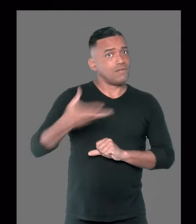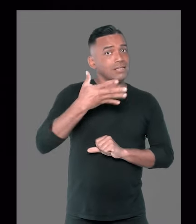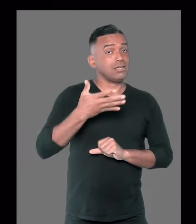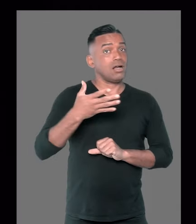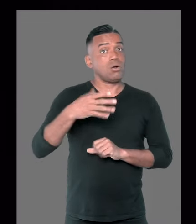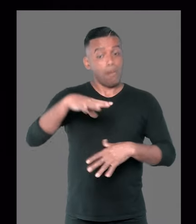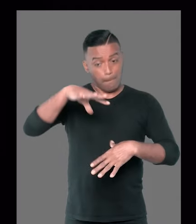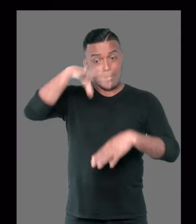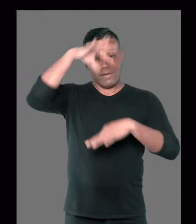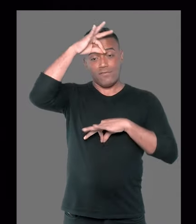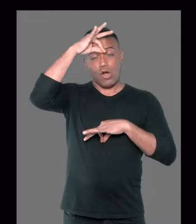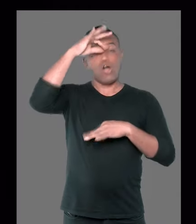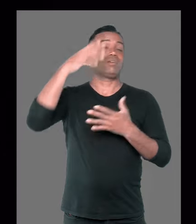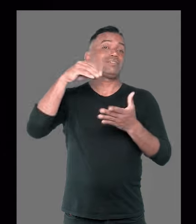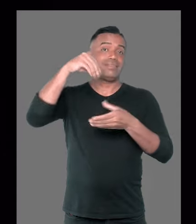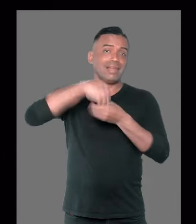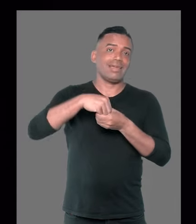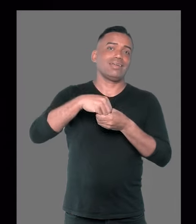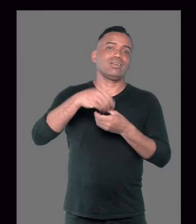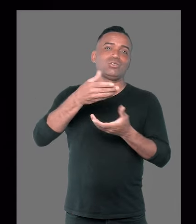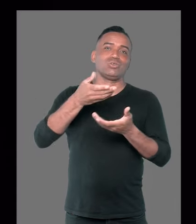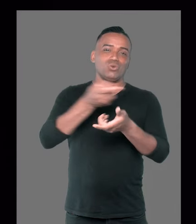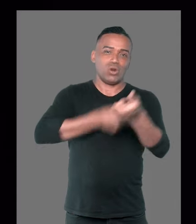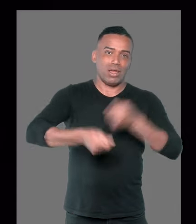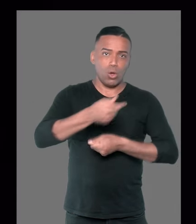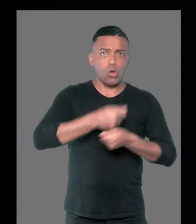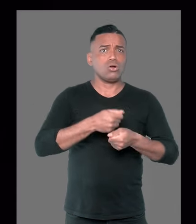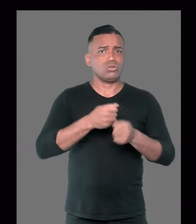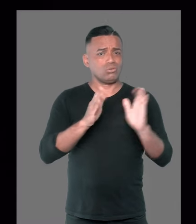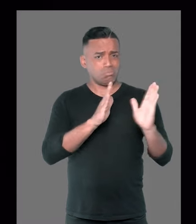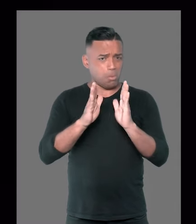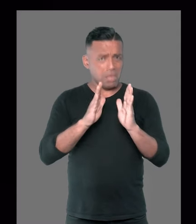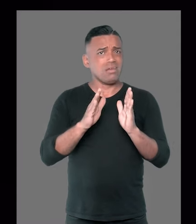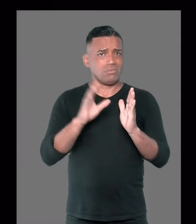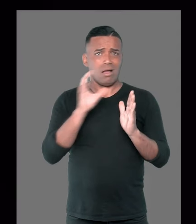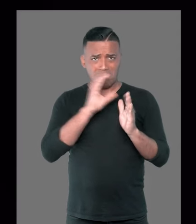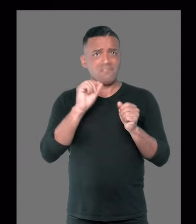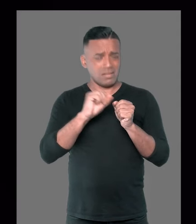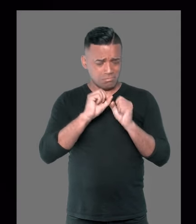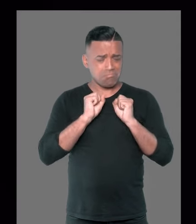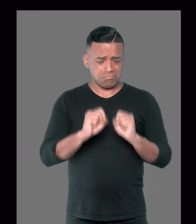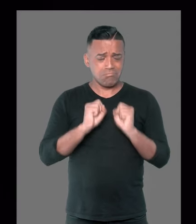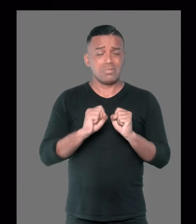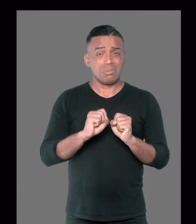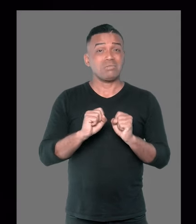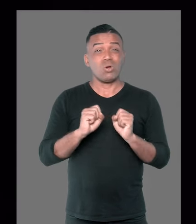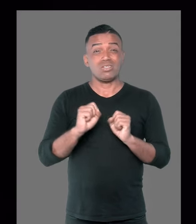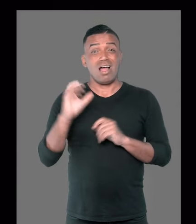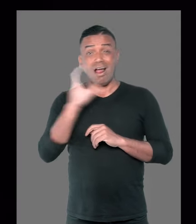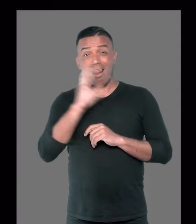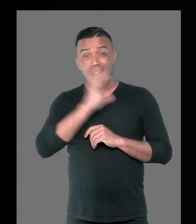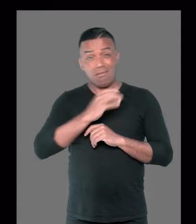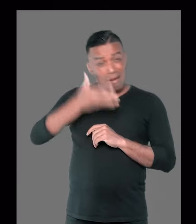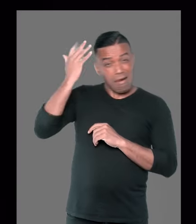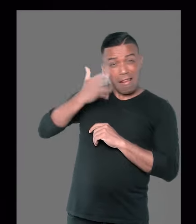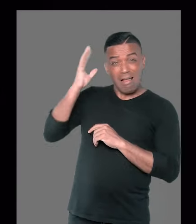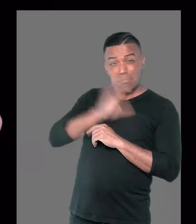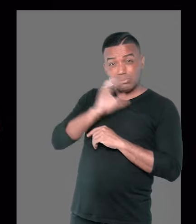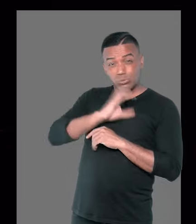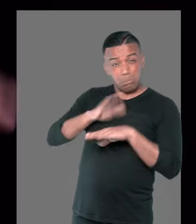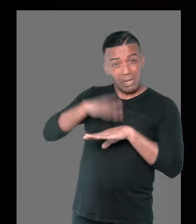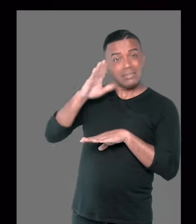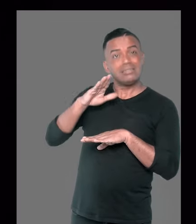performance dos negócios e dá para fazer em Muito menos tempo e também tem uma outra outra coisa que pode acelerar isso que é o seguinte